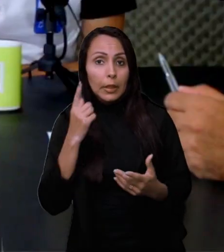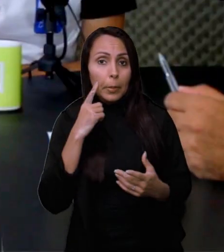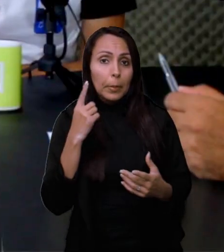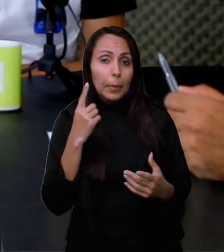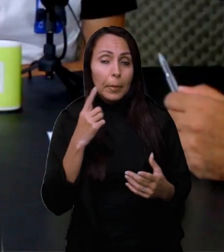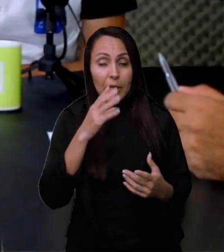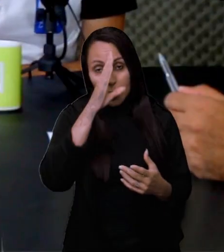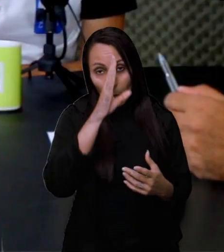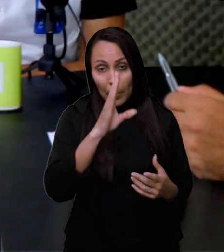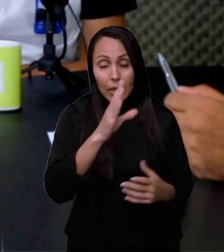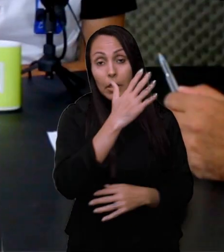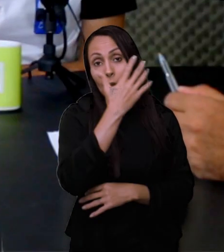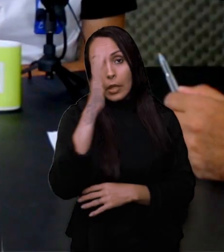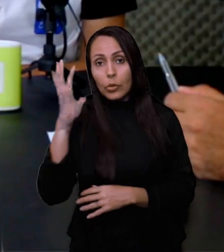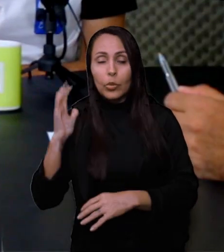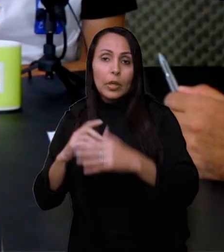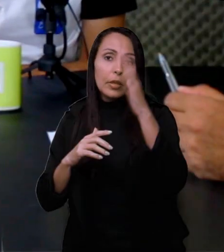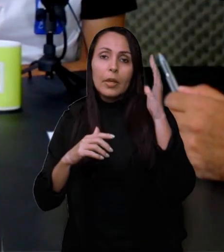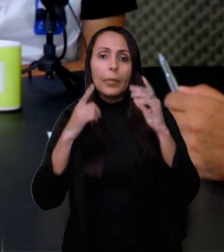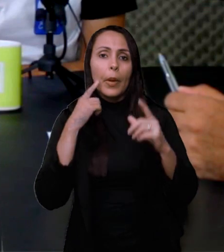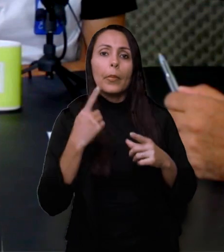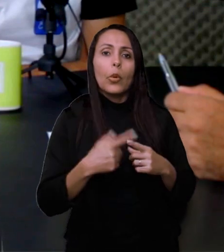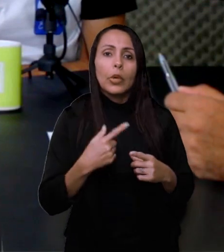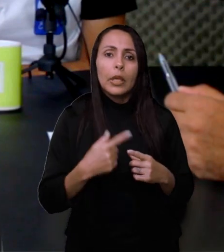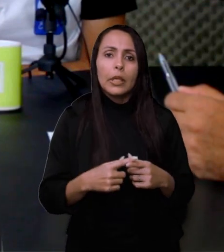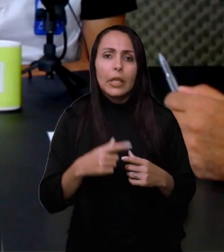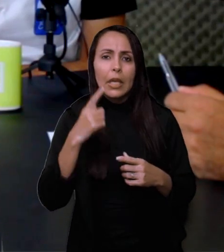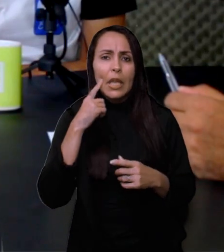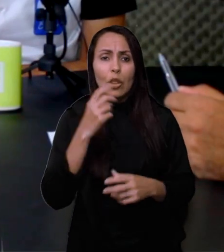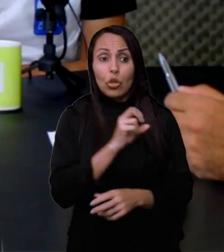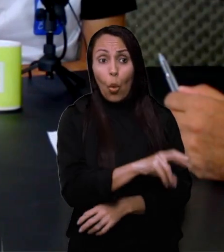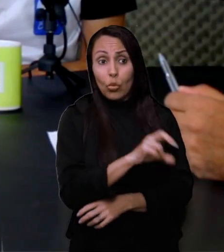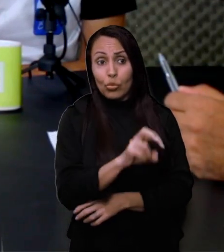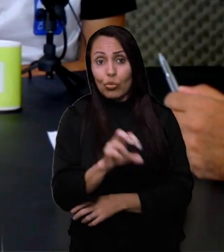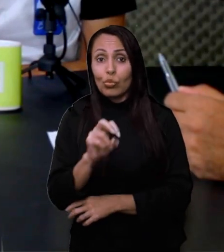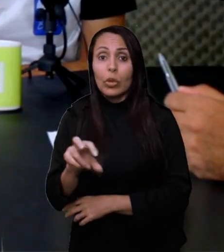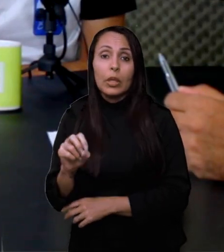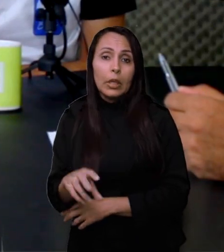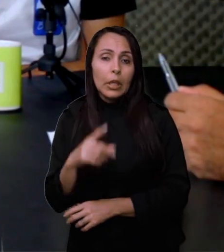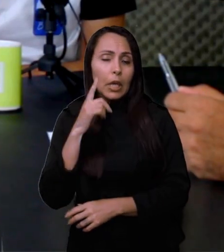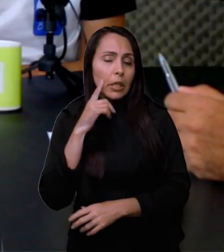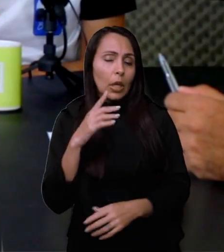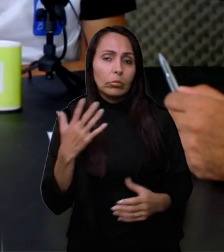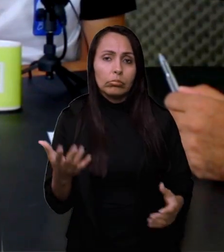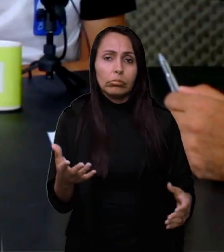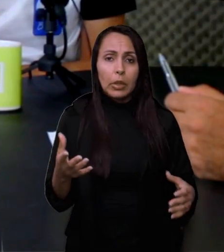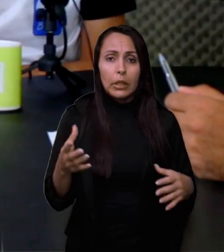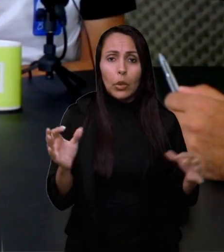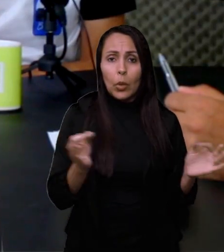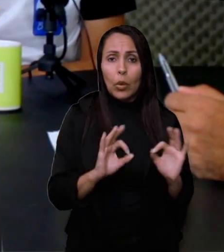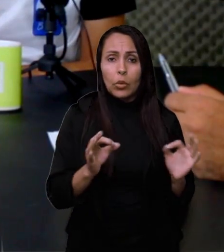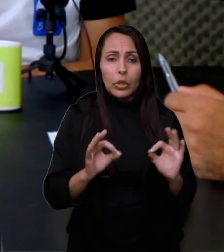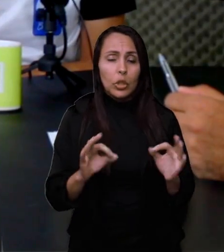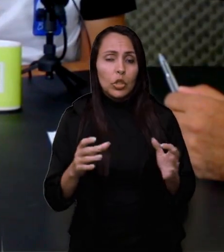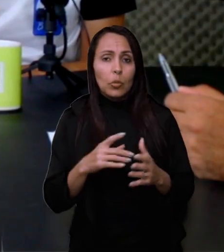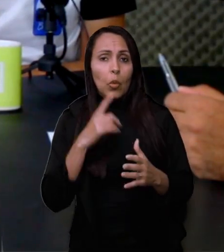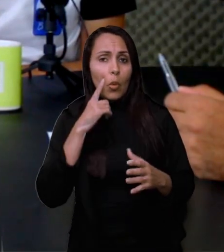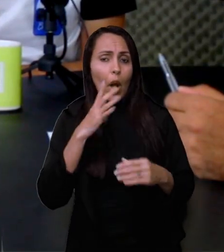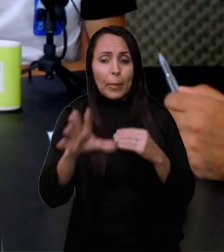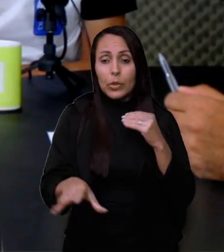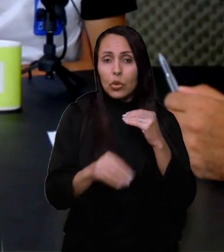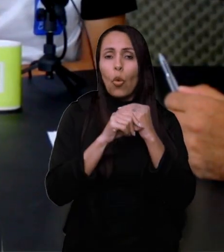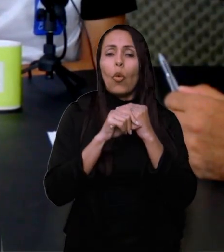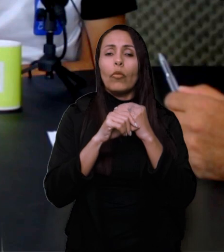da natureza. Porque ele é meio tóxico, né? Nenhum organismo é capaz de digerir o plástico, de forma